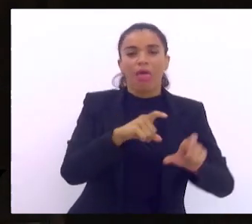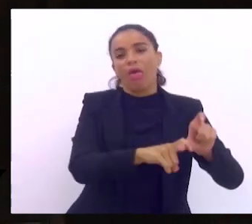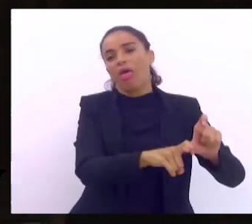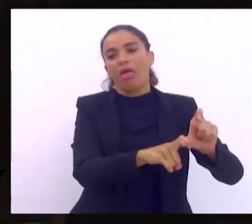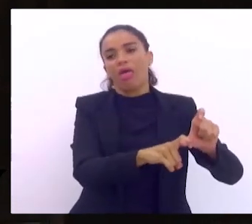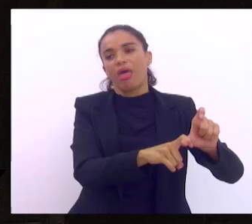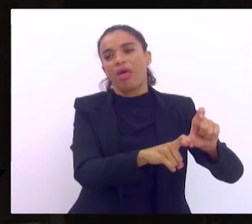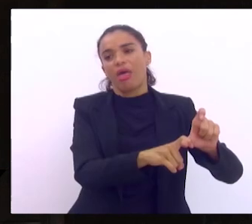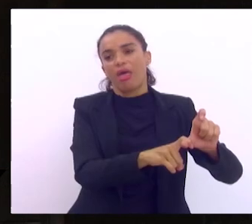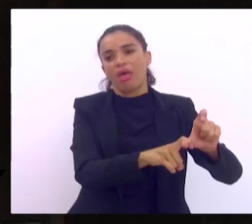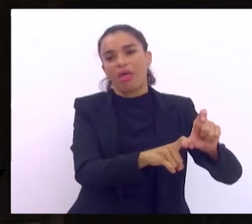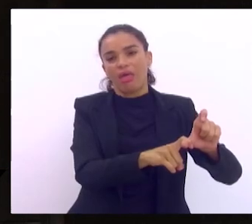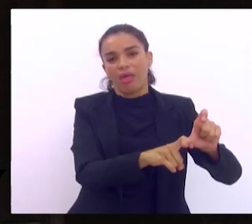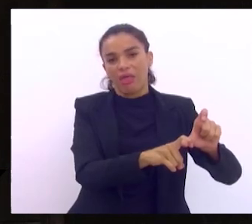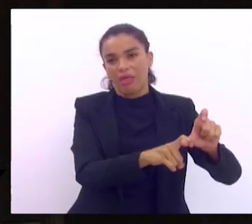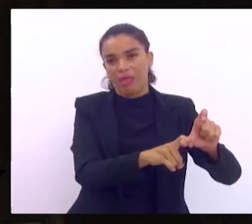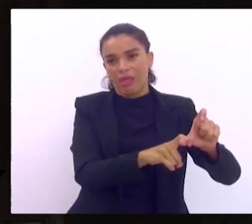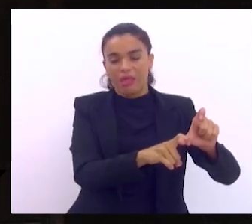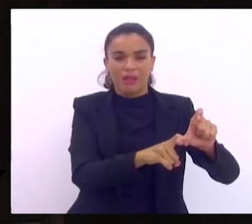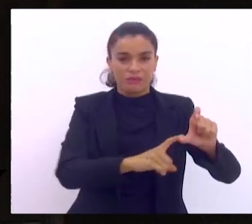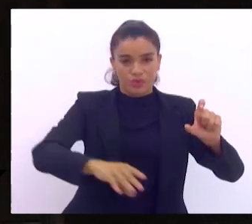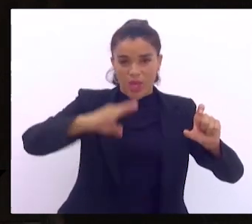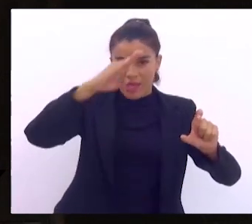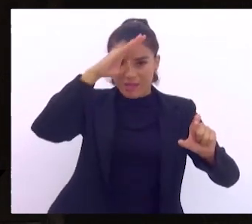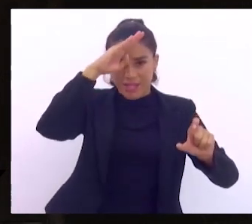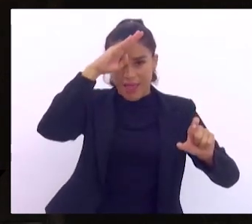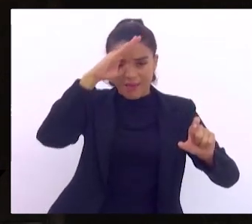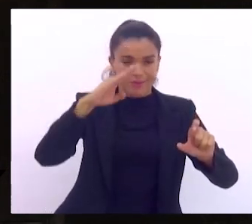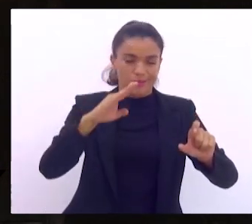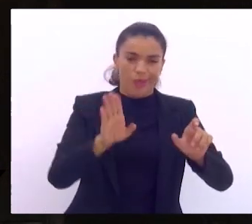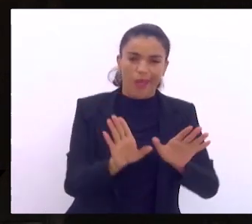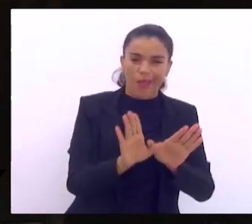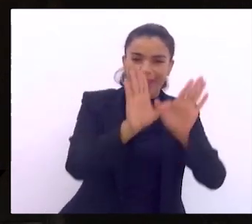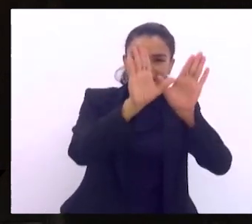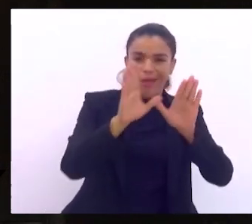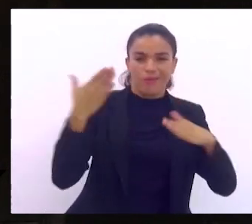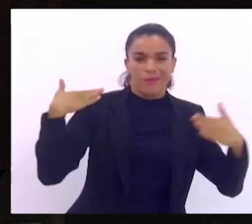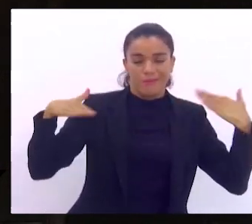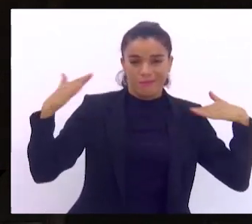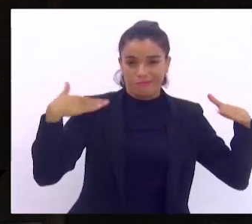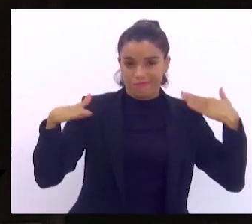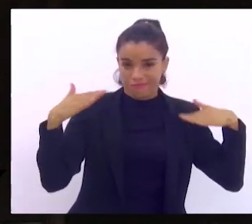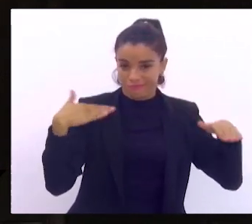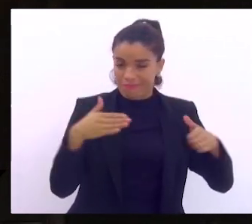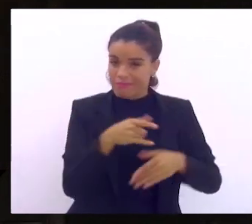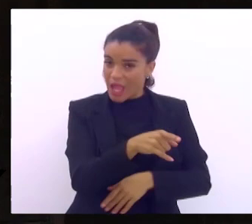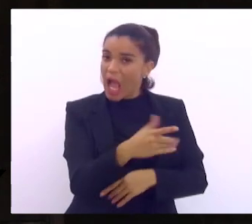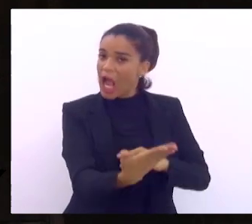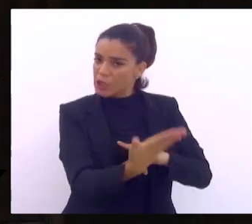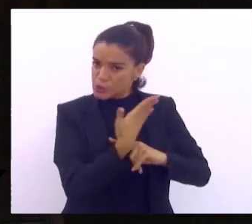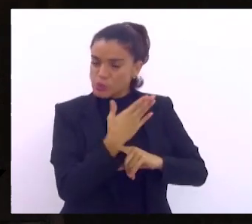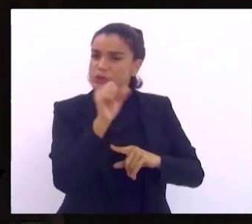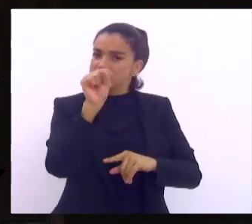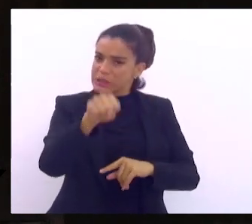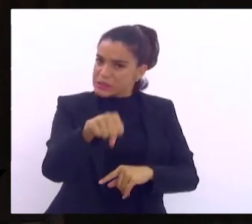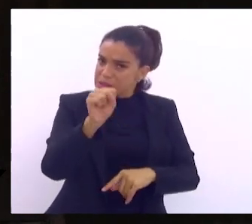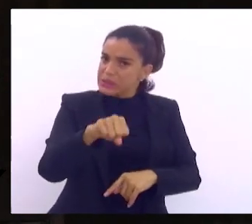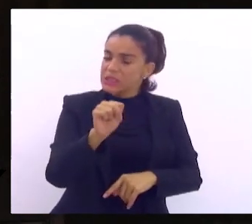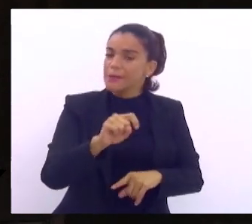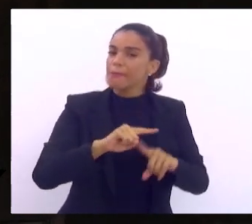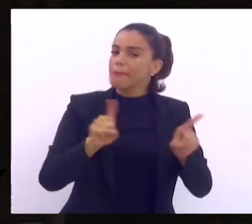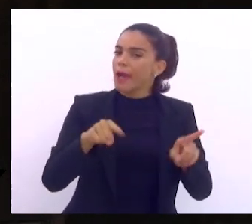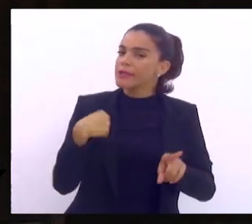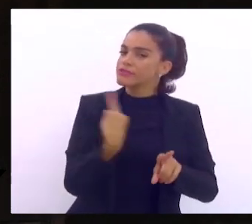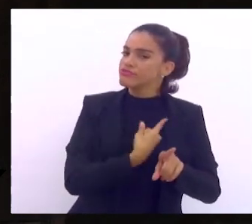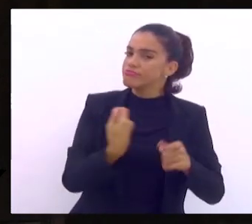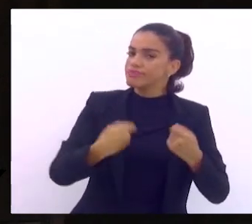dependentes das Forças Armadas, e que elas, por incrível que pareça, ajudam bastante. Mas nós